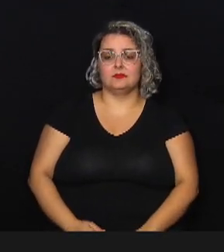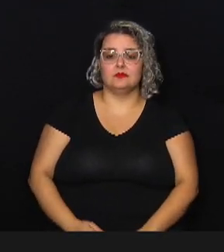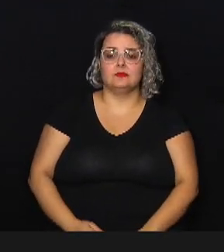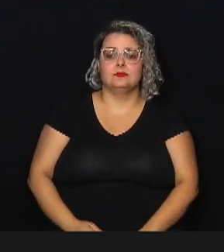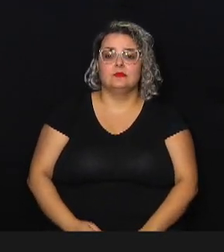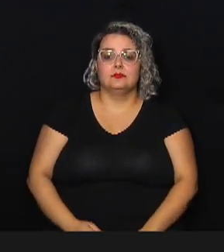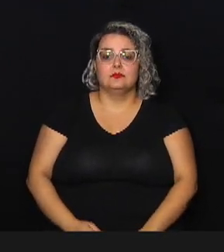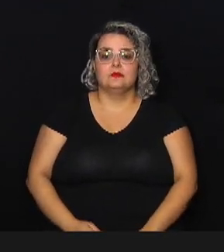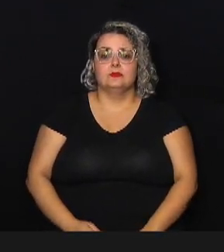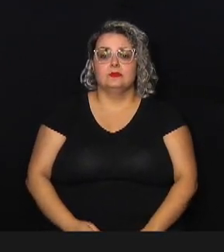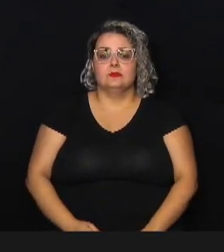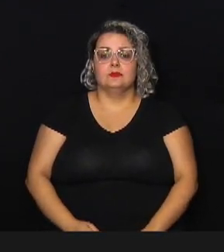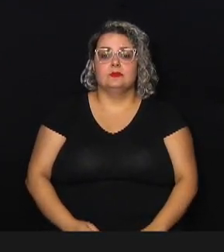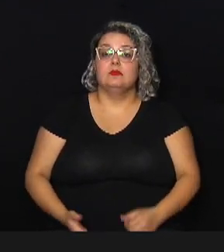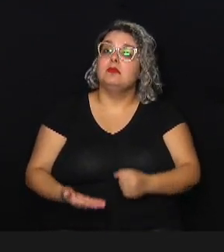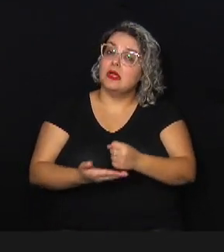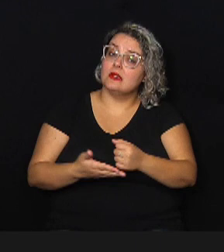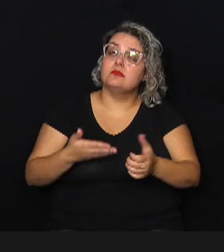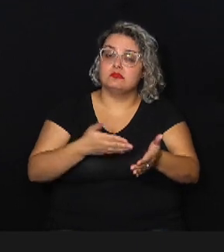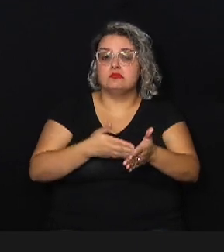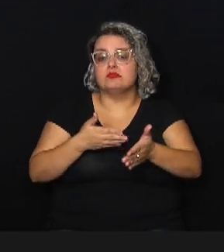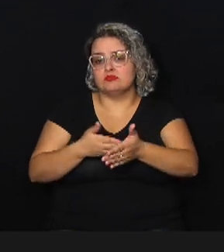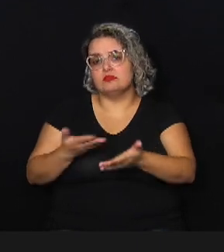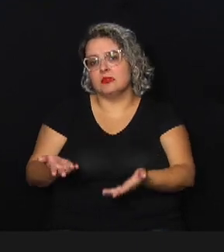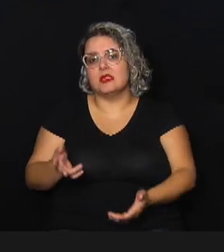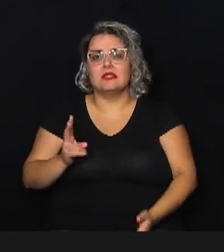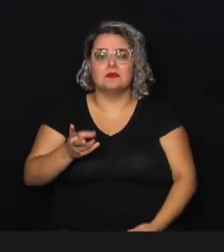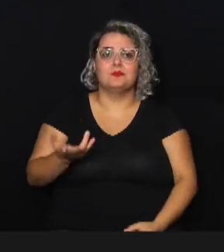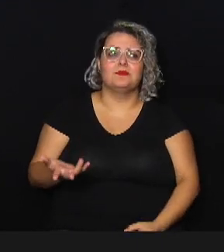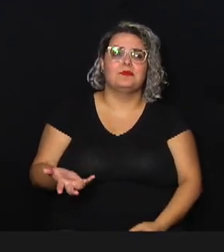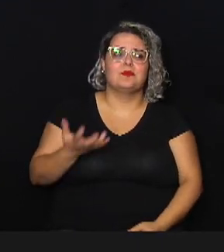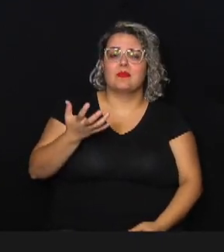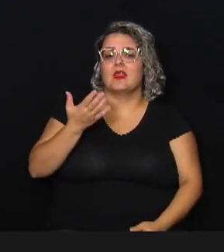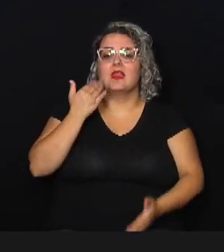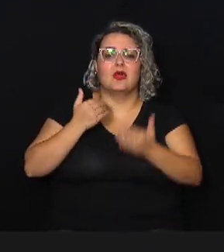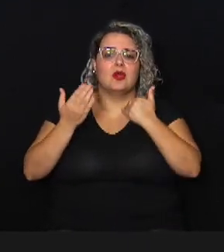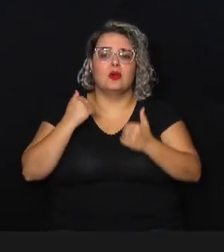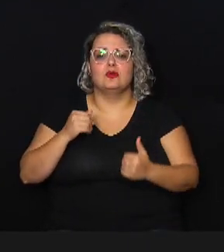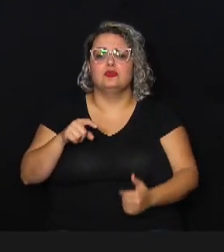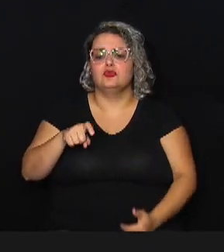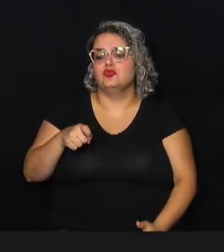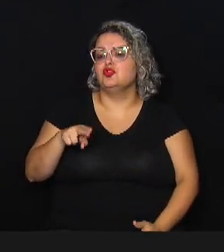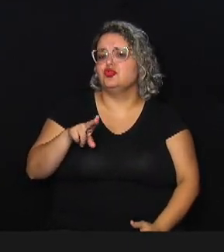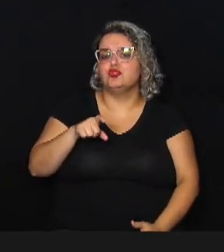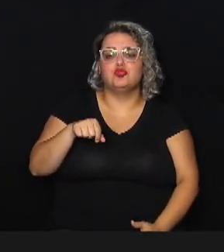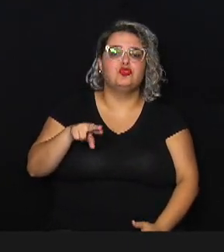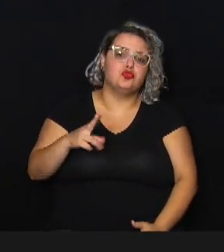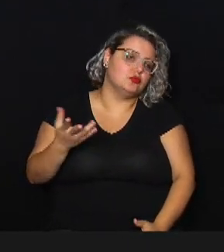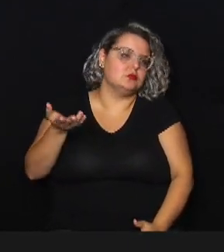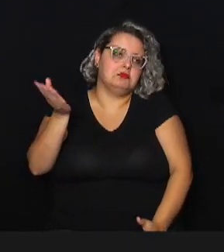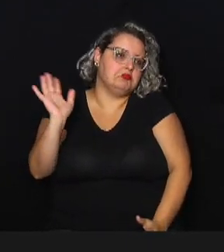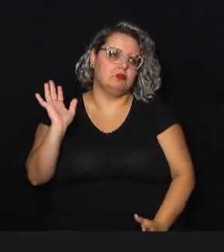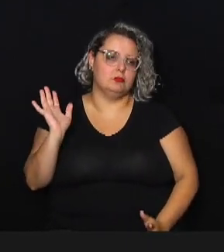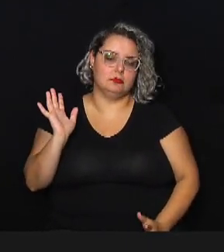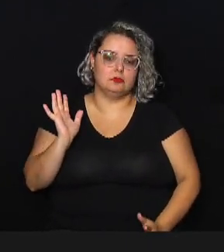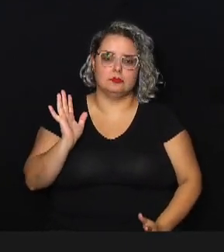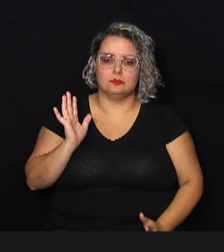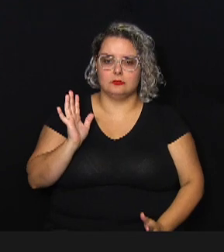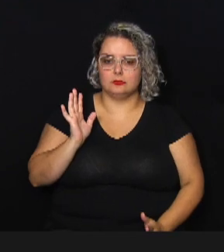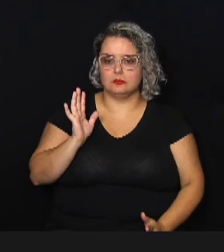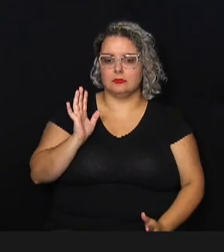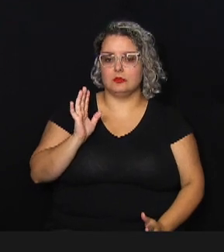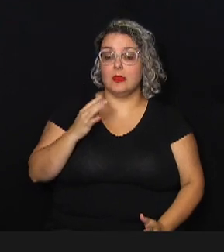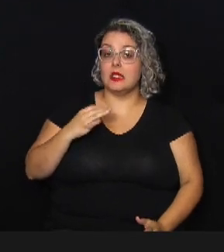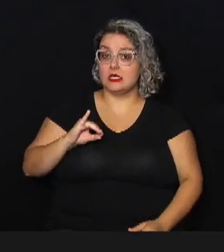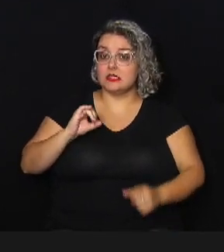Basicamente, as restrições são essas. É sempre, por exemplo, eu quero comer um chuchu, né? Não sei lá. Se der para